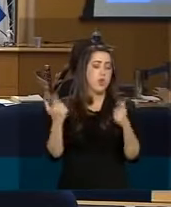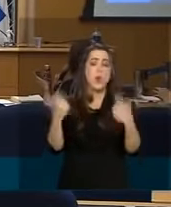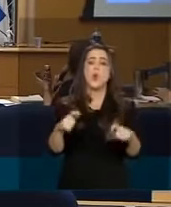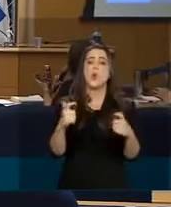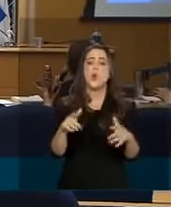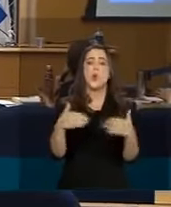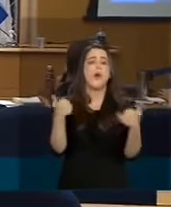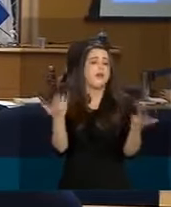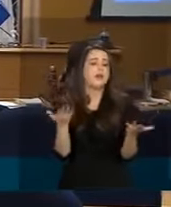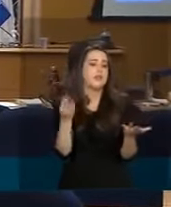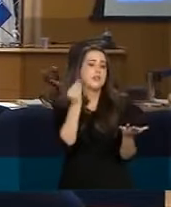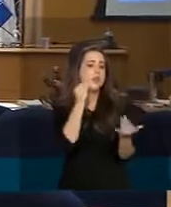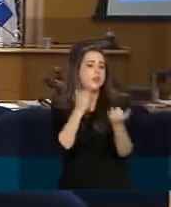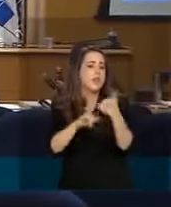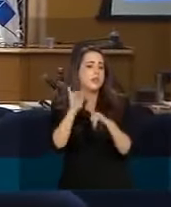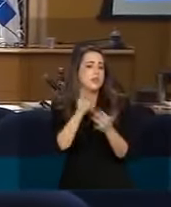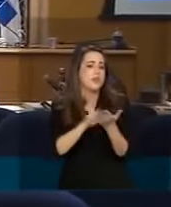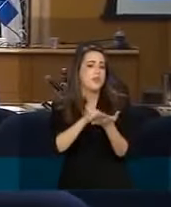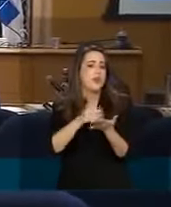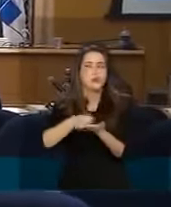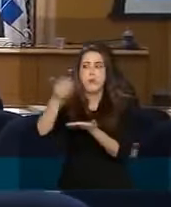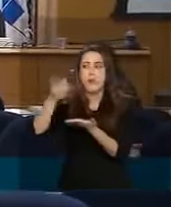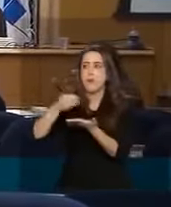estão os restantes dos testes?